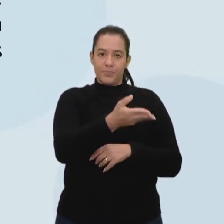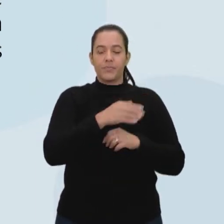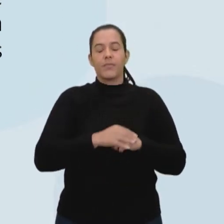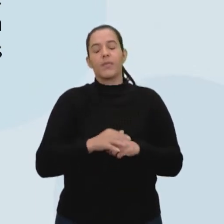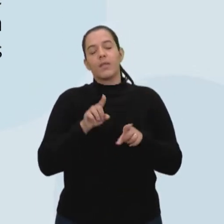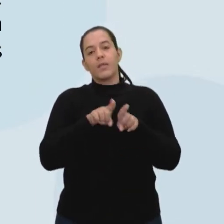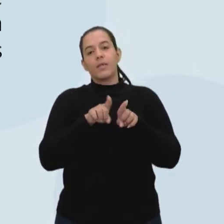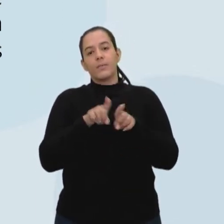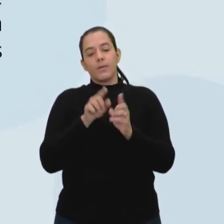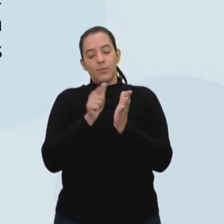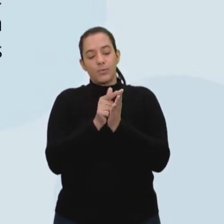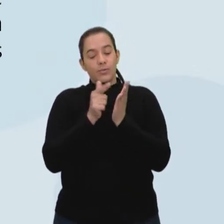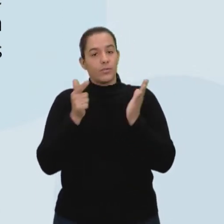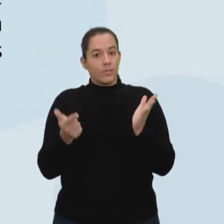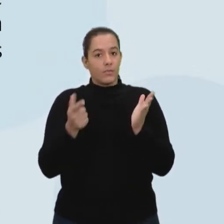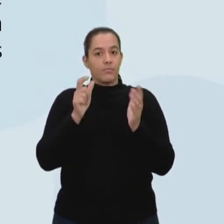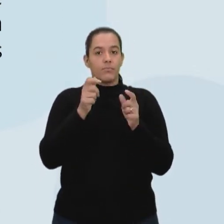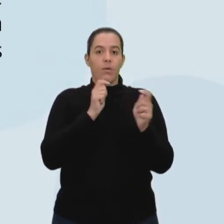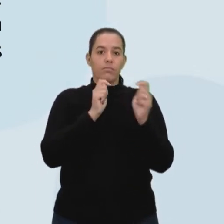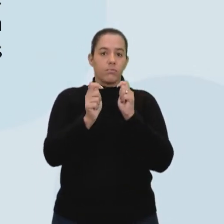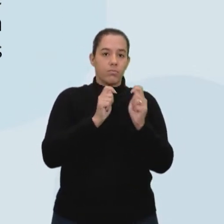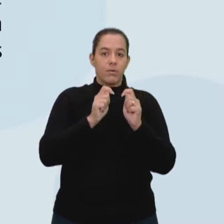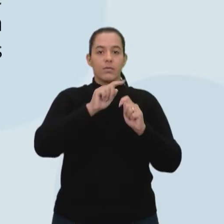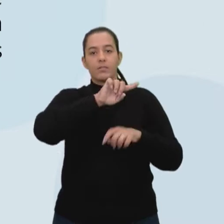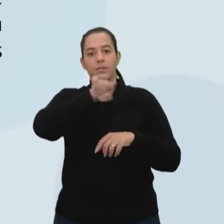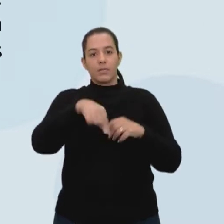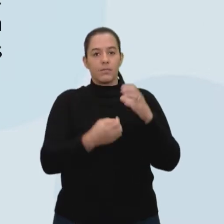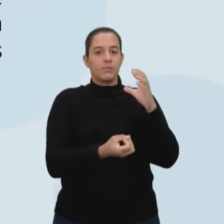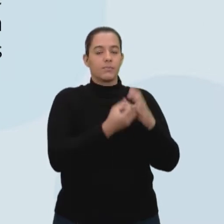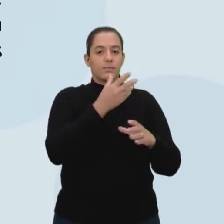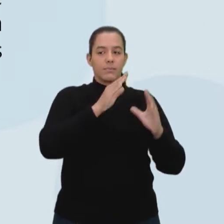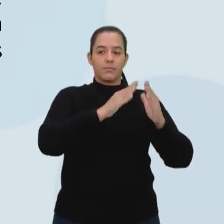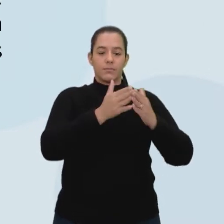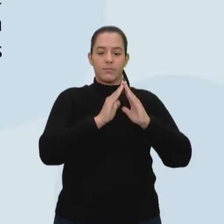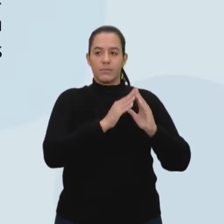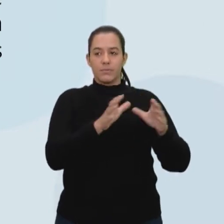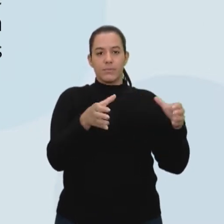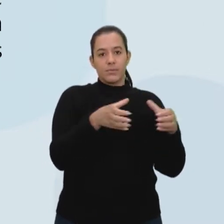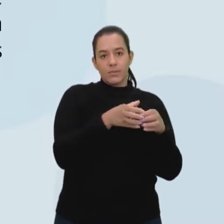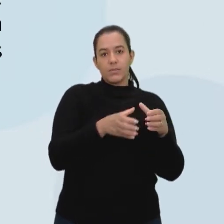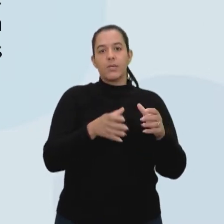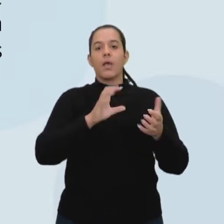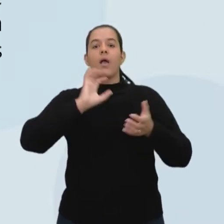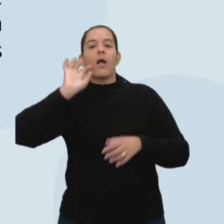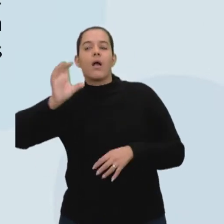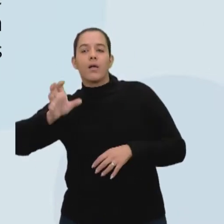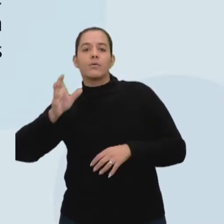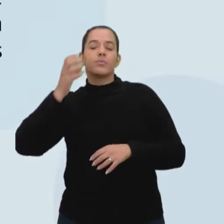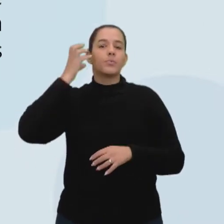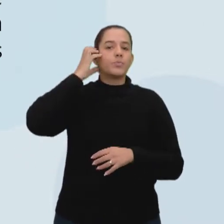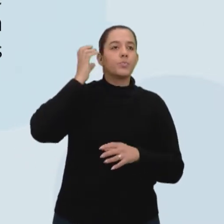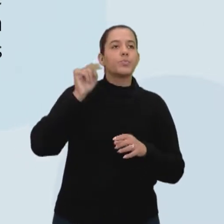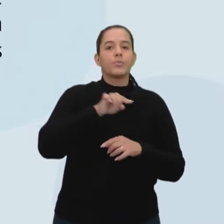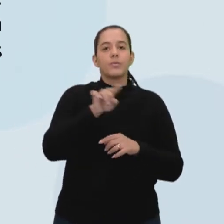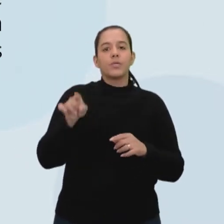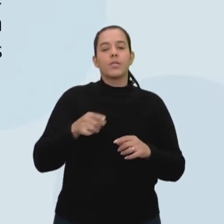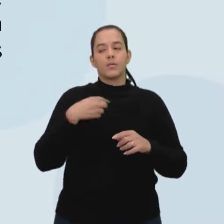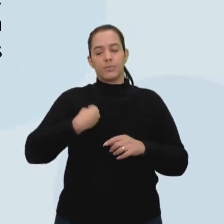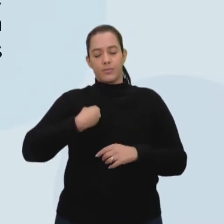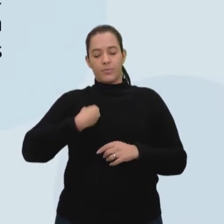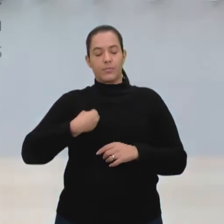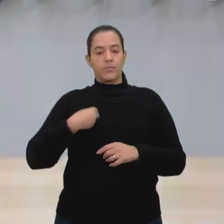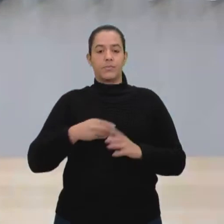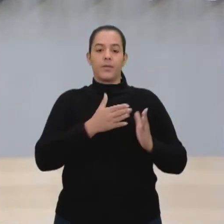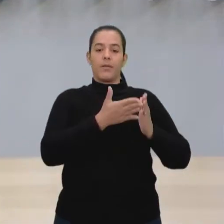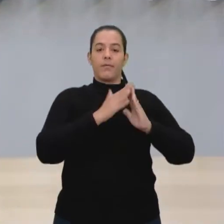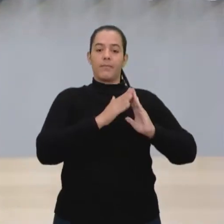jornalismo praticado por membros de uma comunidade, por exemplo, no caso de jornais e rádios produzidos por moradores de uma favela. Então